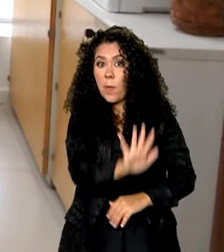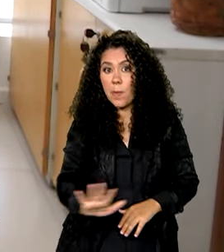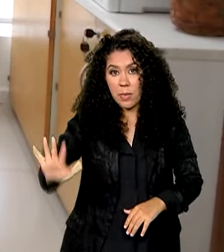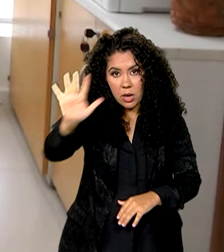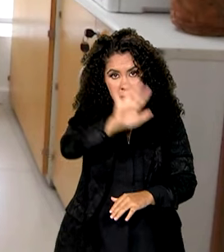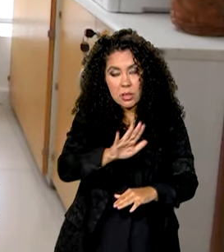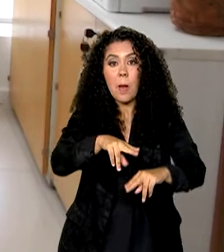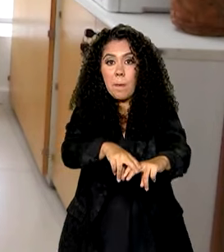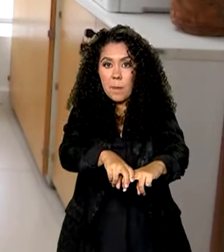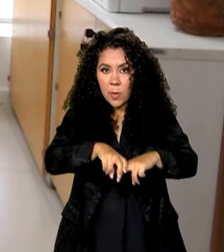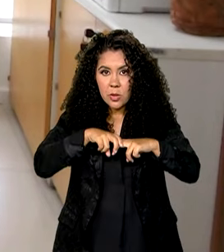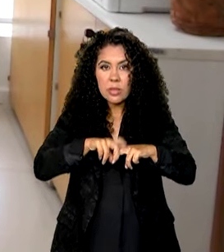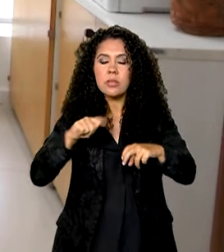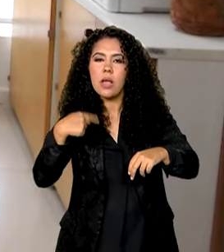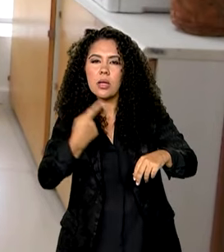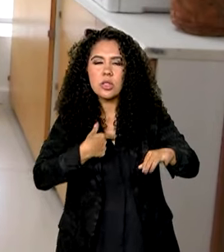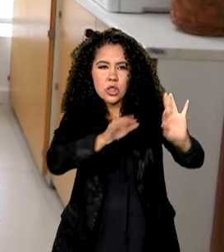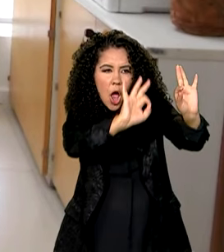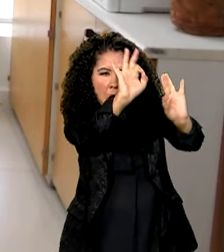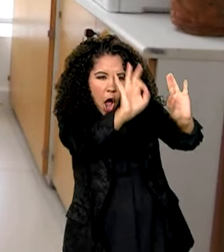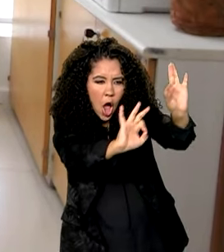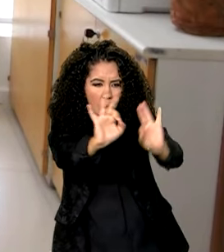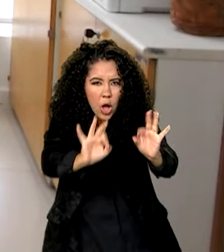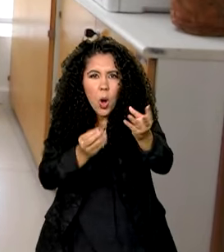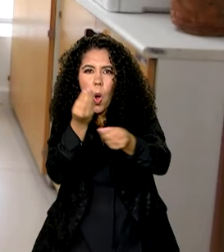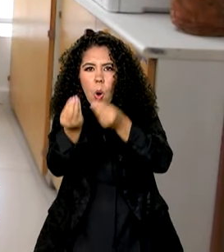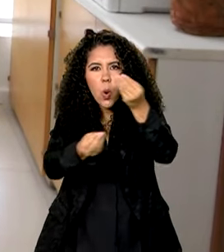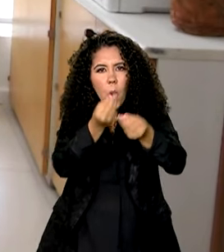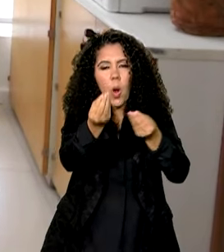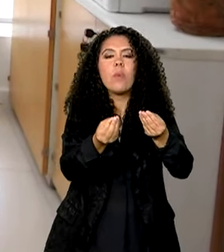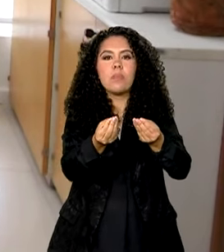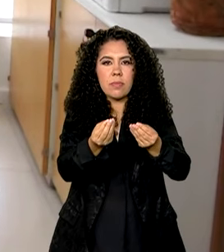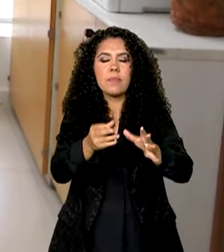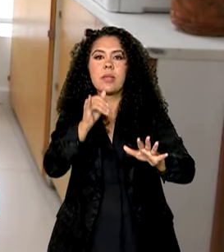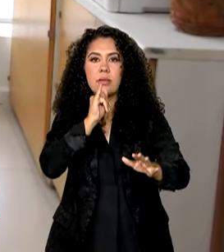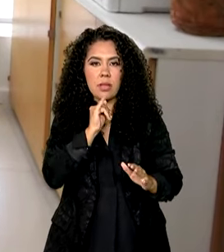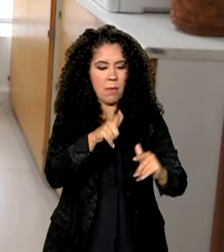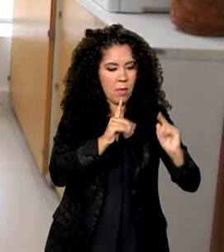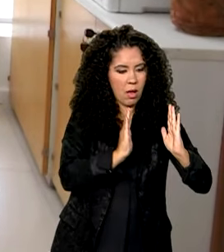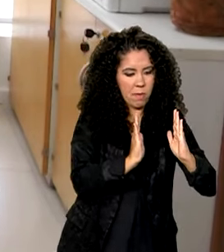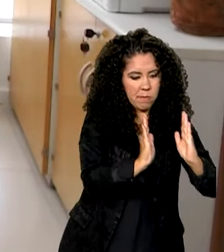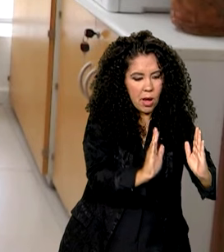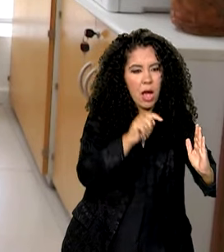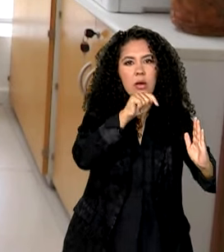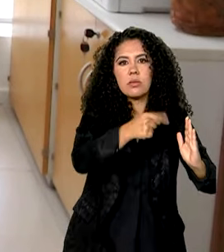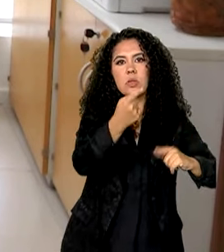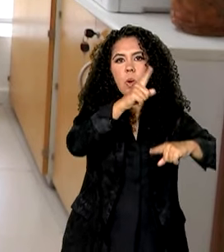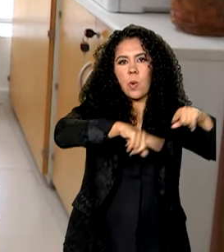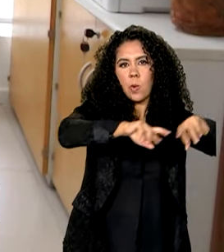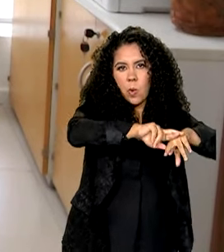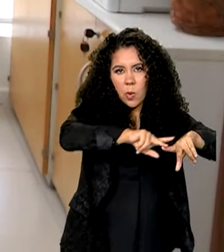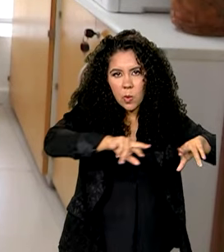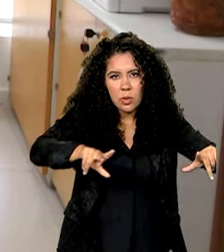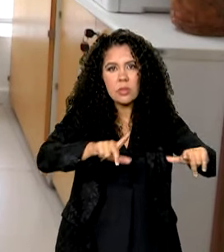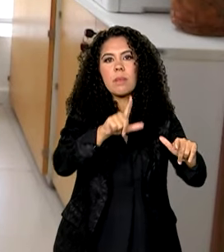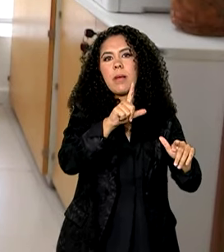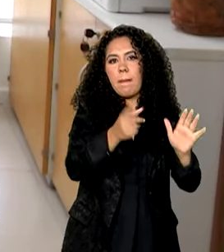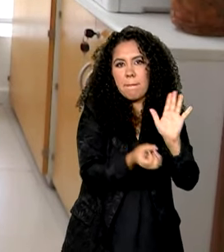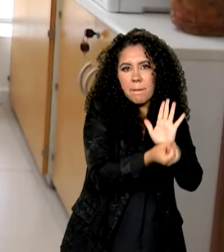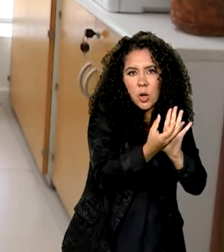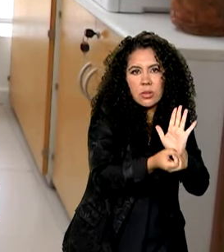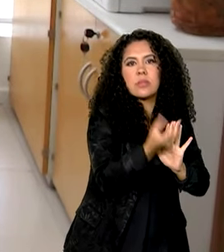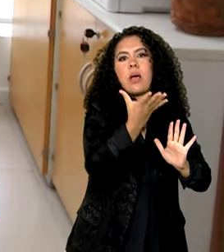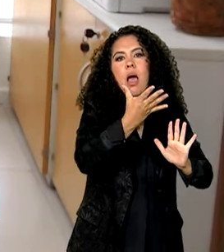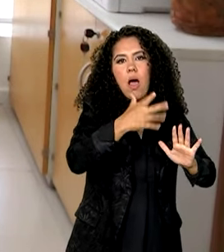partir daí a gente busca estruturar toda a cadeia produtiva desde a parte dos insumos passando pela produção